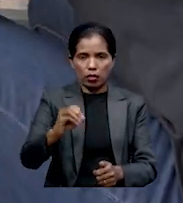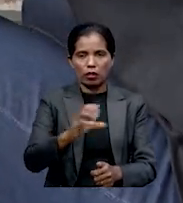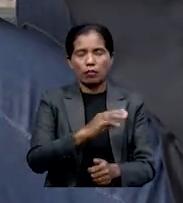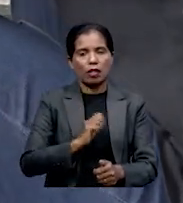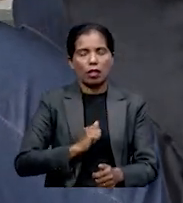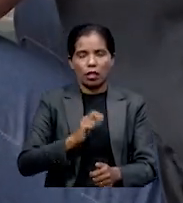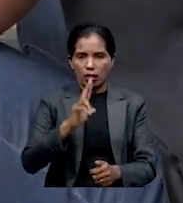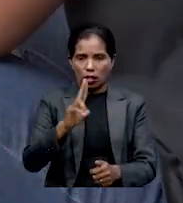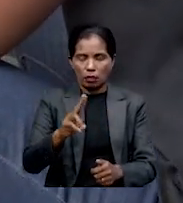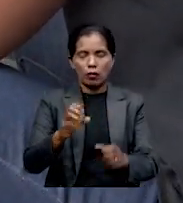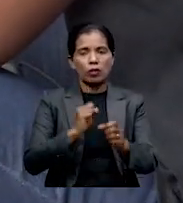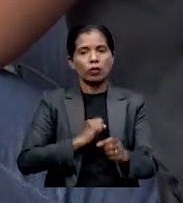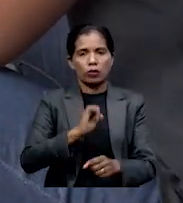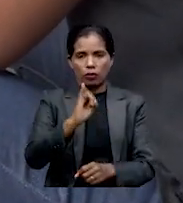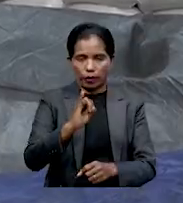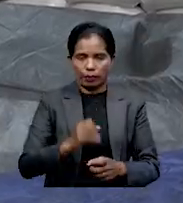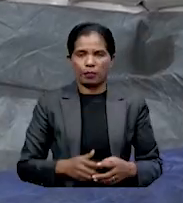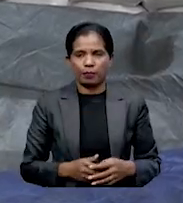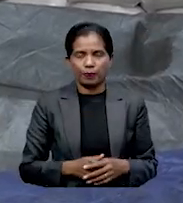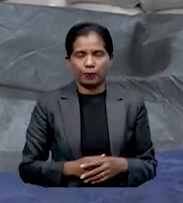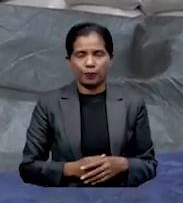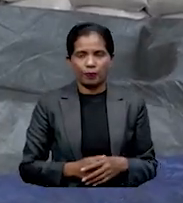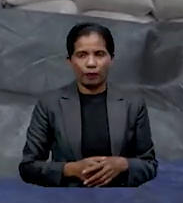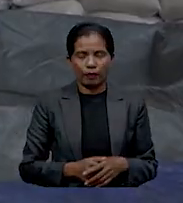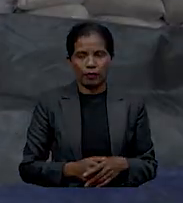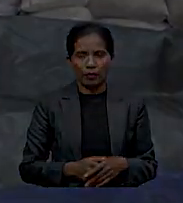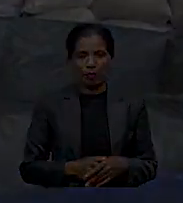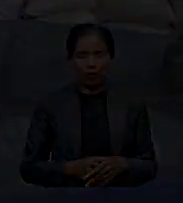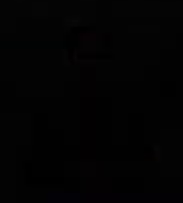malera ileu nosu aikovalima felicitas borges ezai medu santos ziemen.